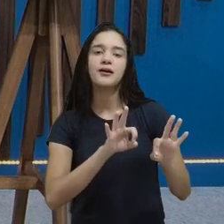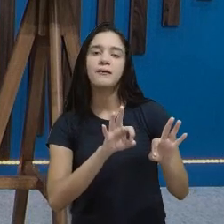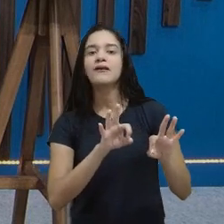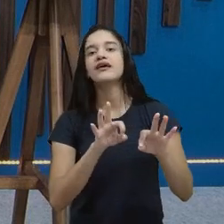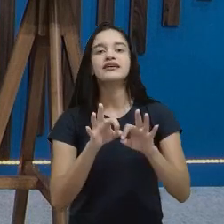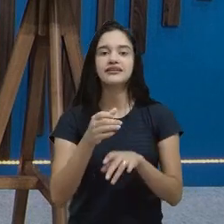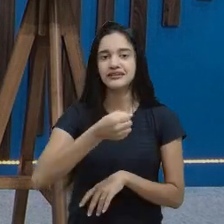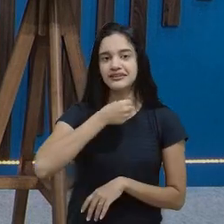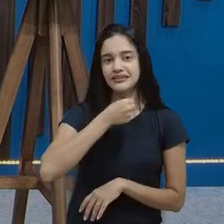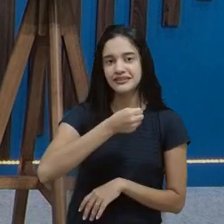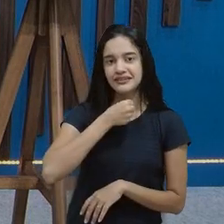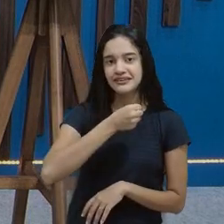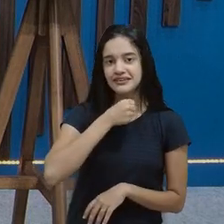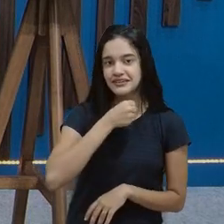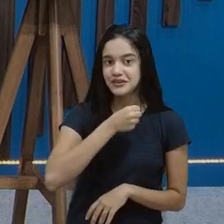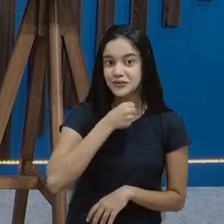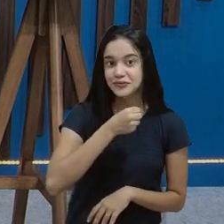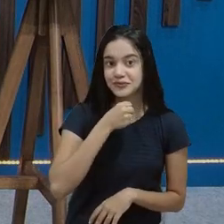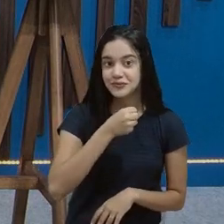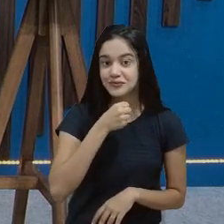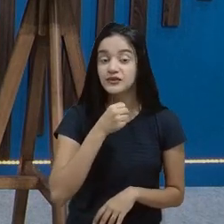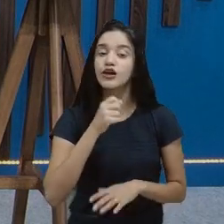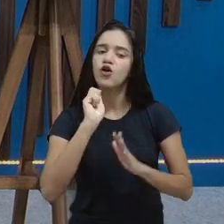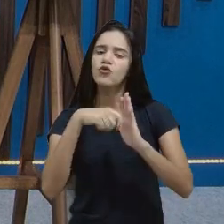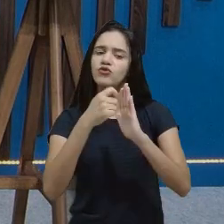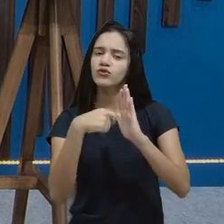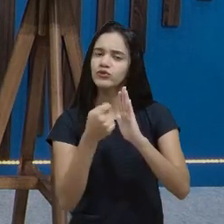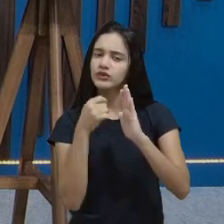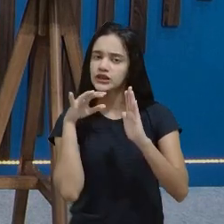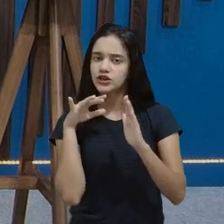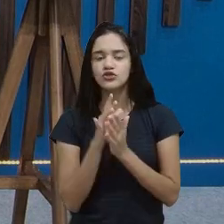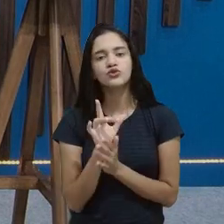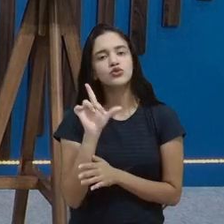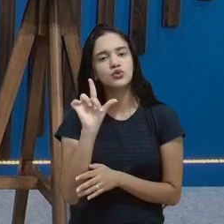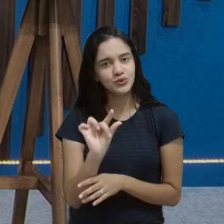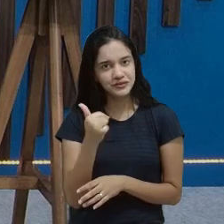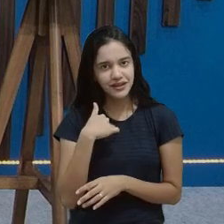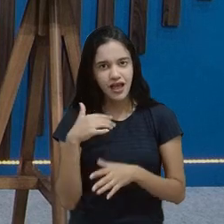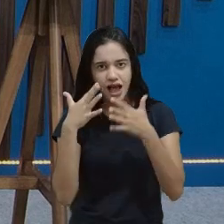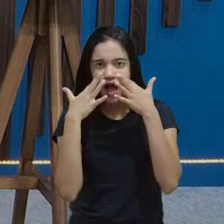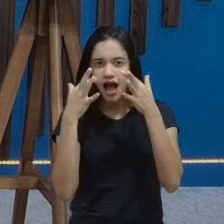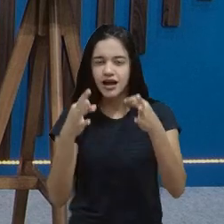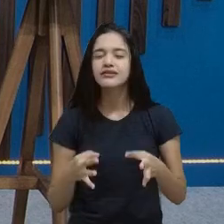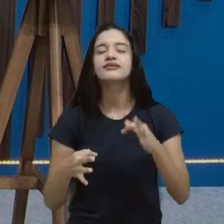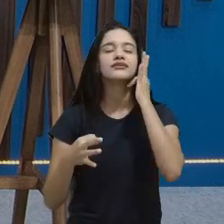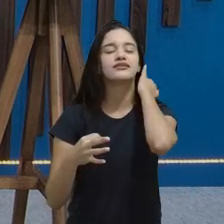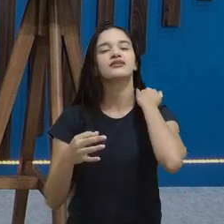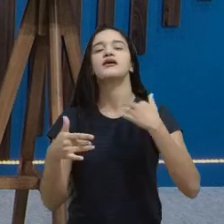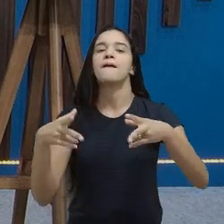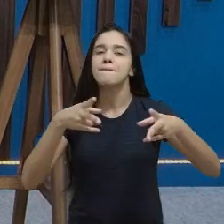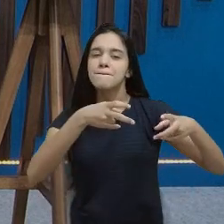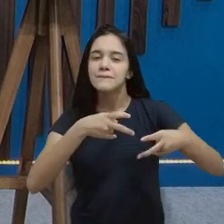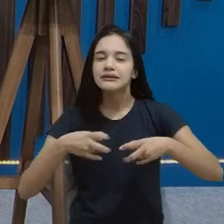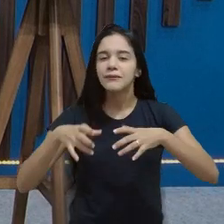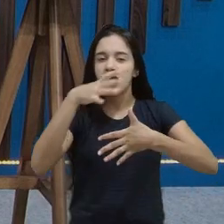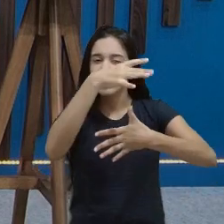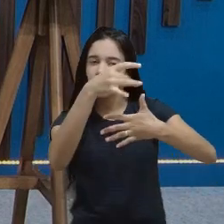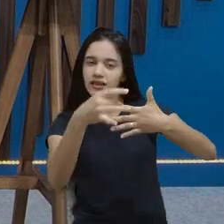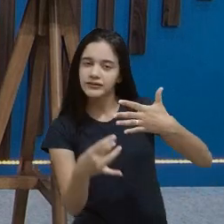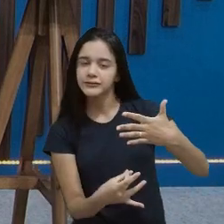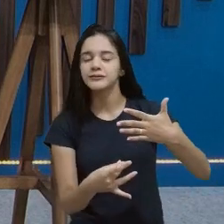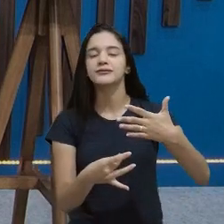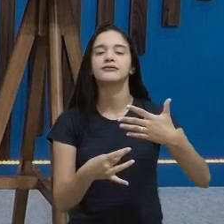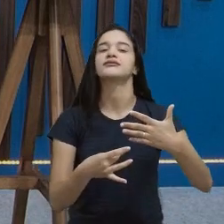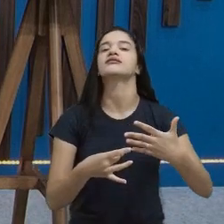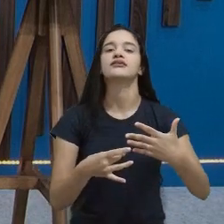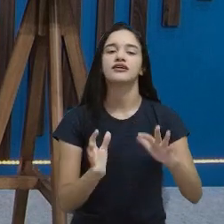esta entrevista, não é um vídeo curto. Estejam atentos, percebendo esses detalhes, não é,